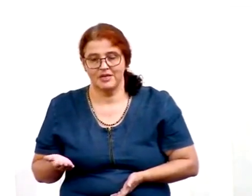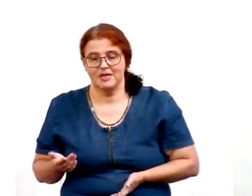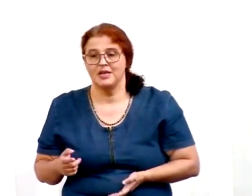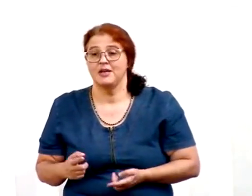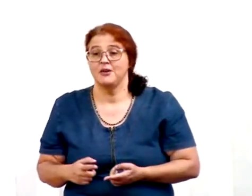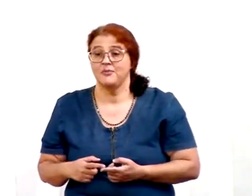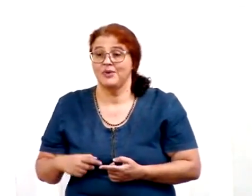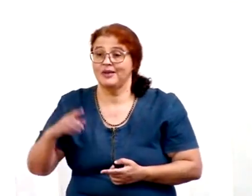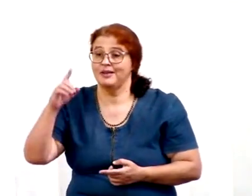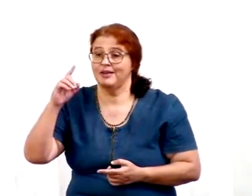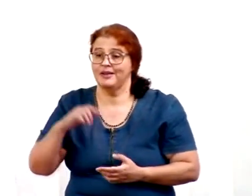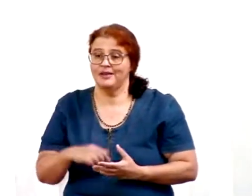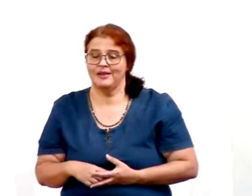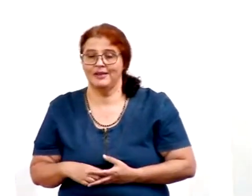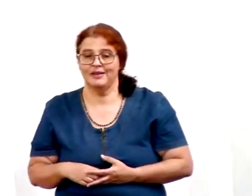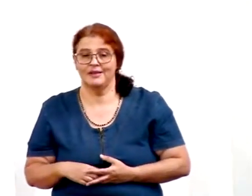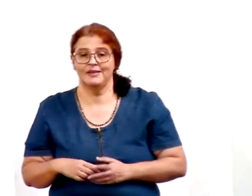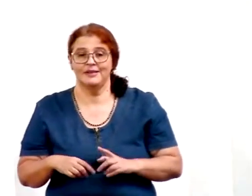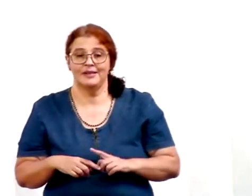ídolos.